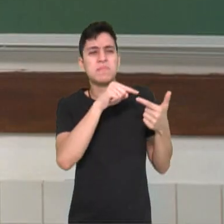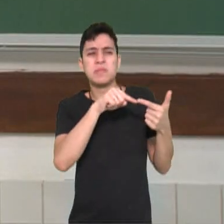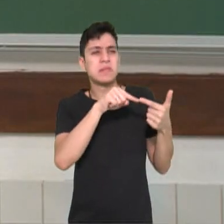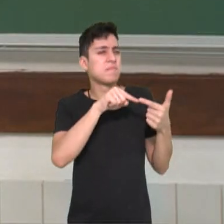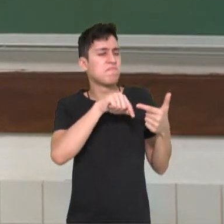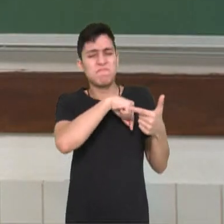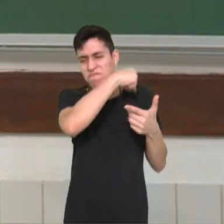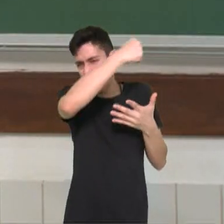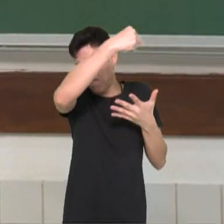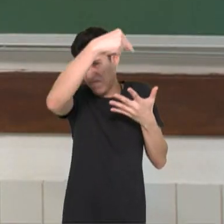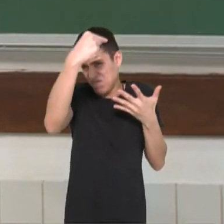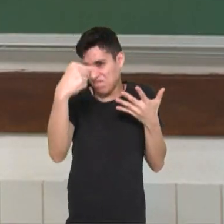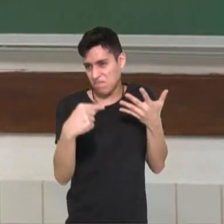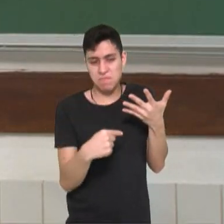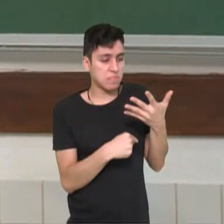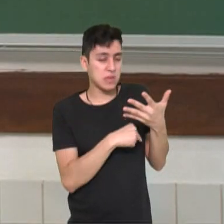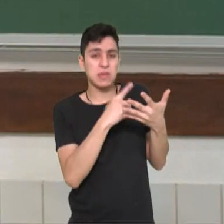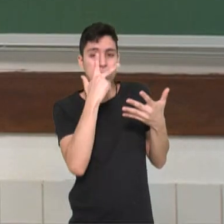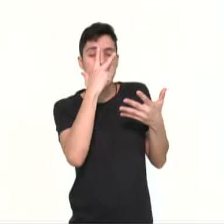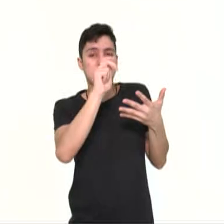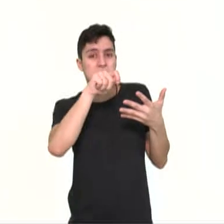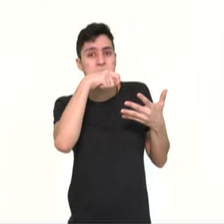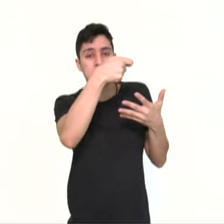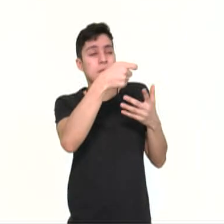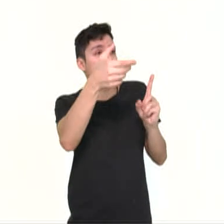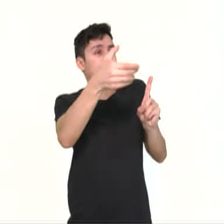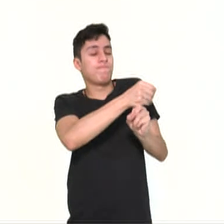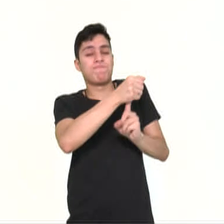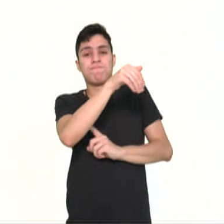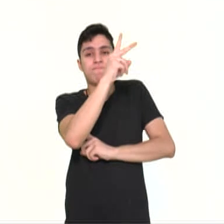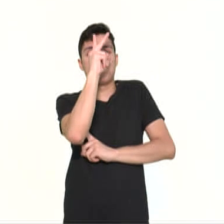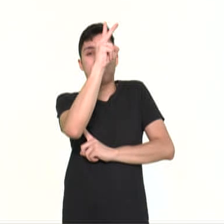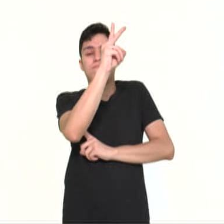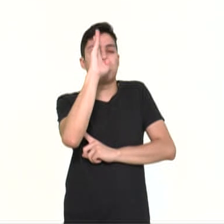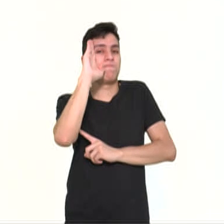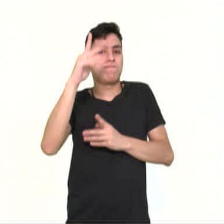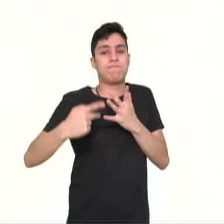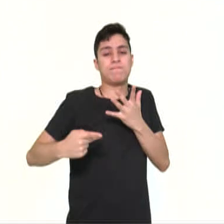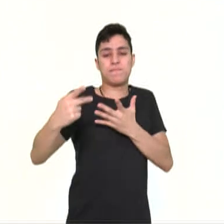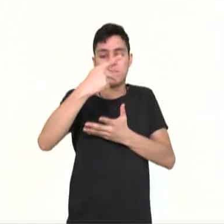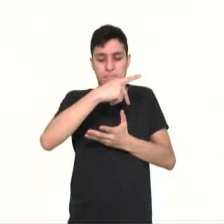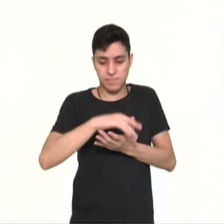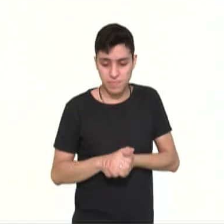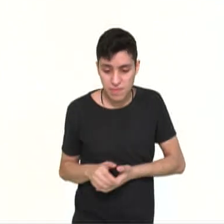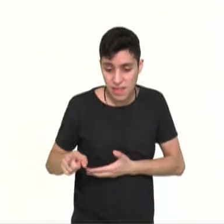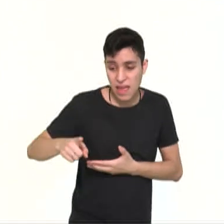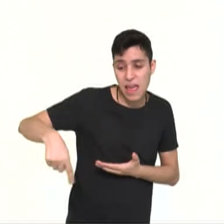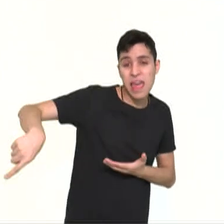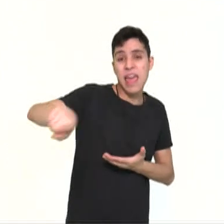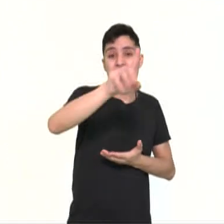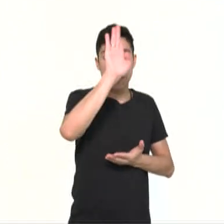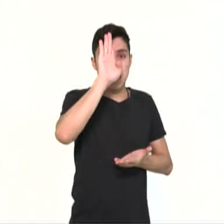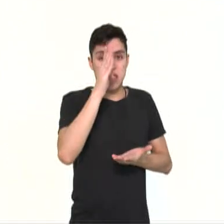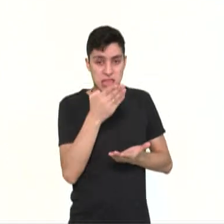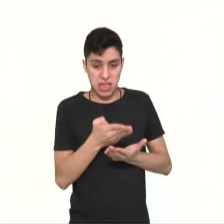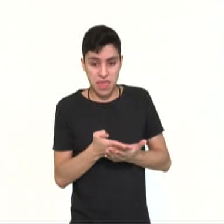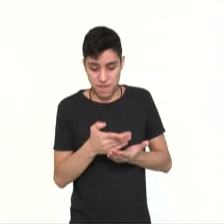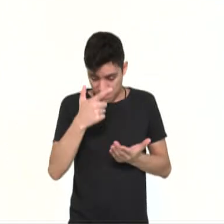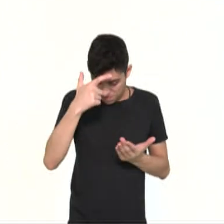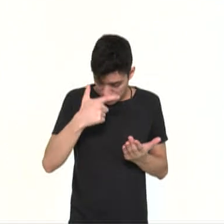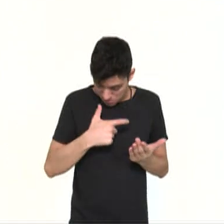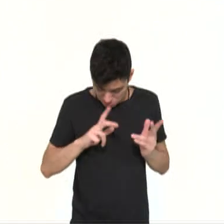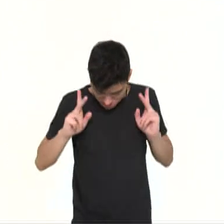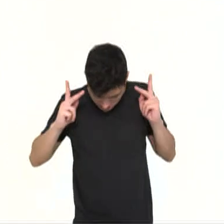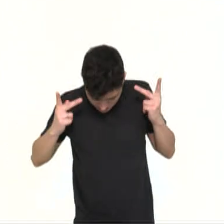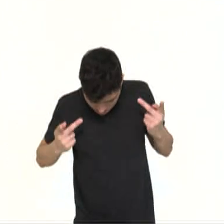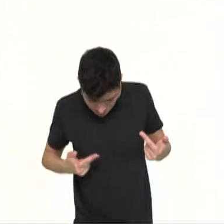que tinham essa centralidade. Eles acreditavam que o ser humano era parte integrante da natureza, das